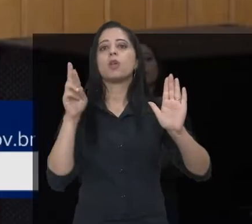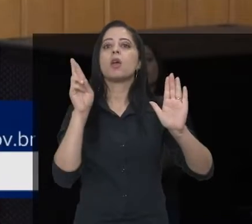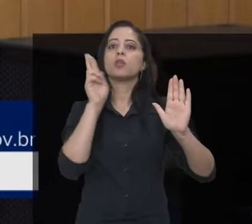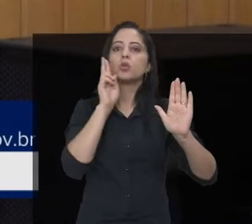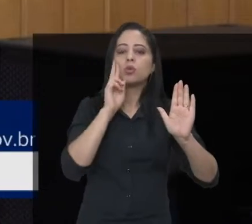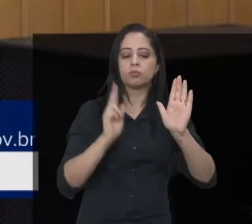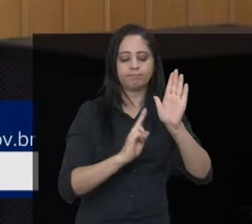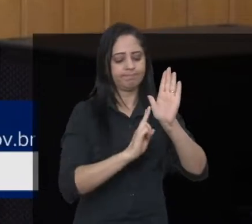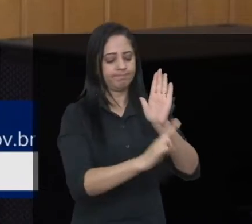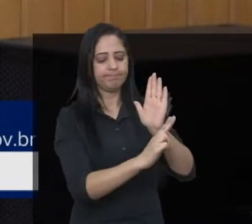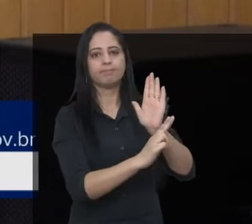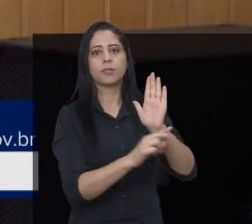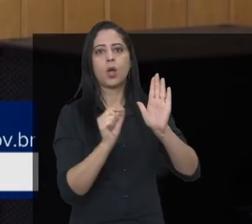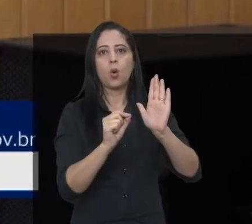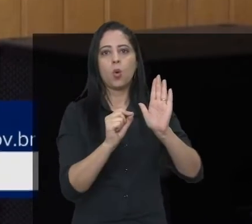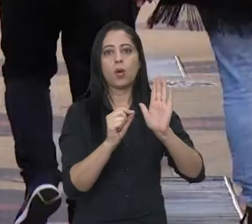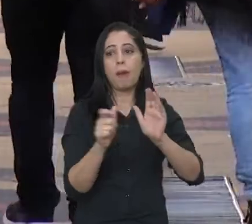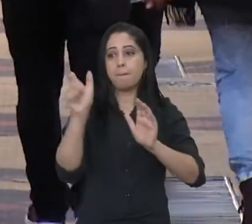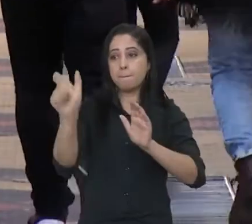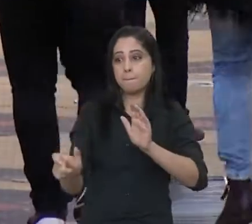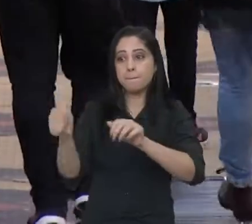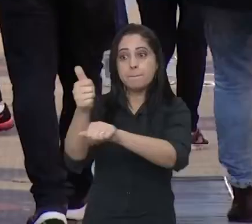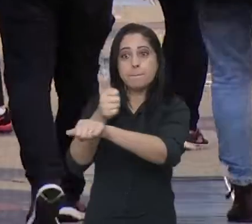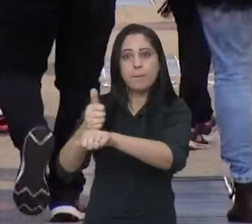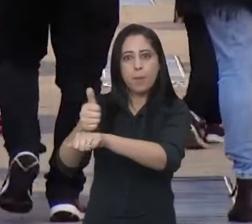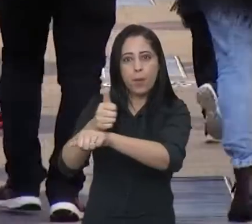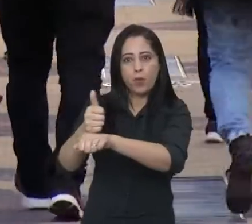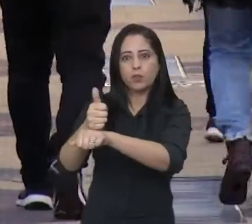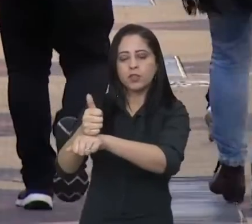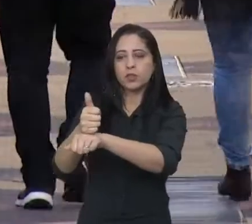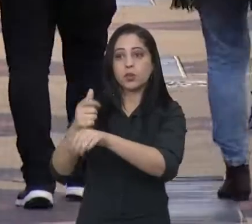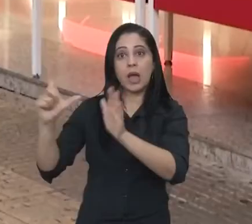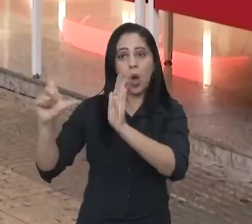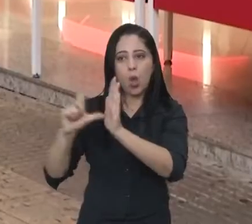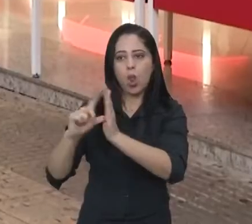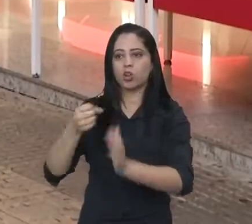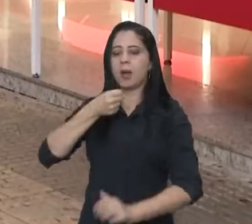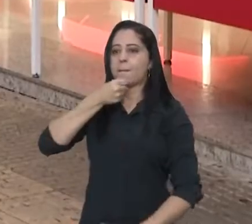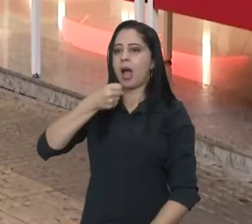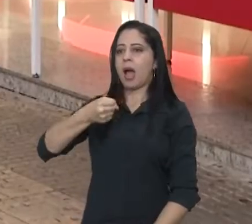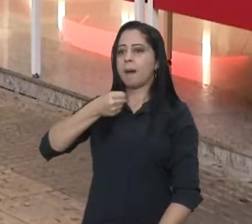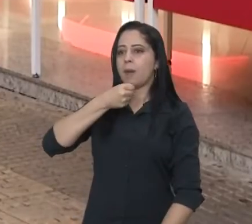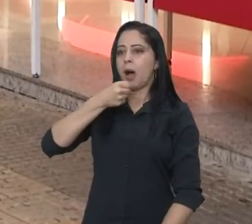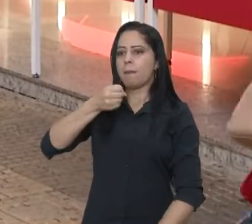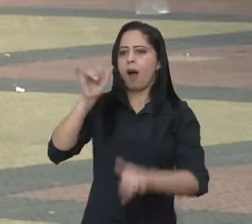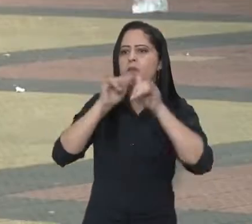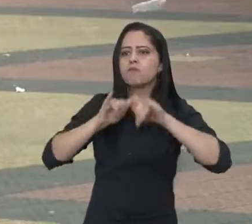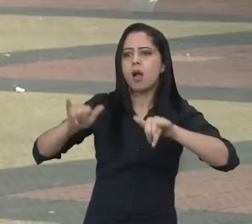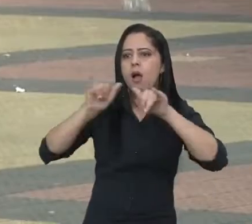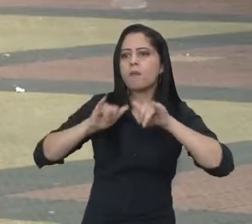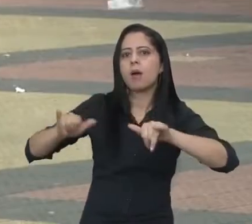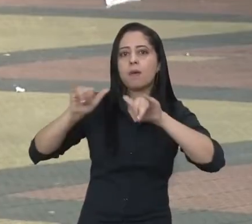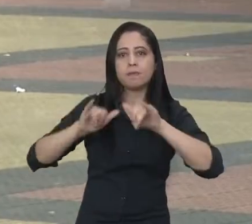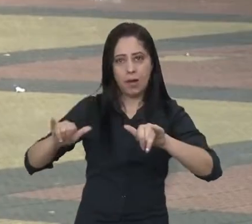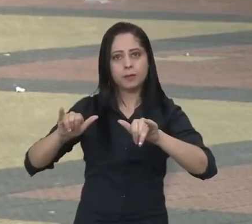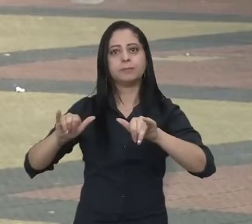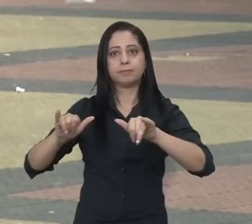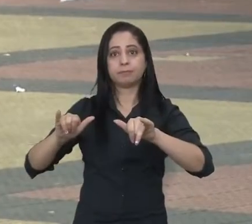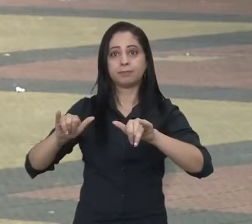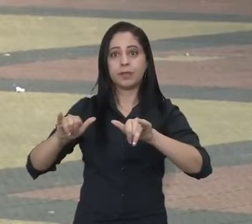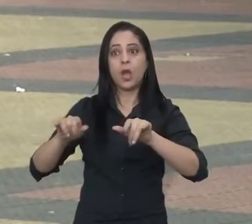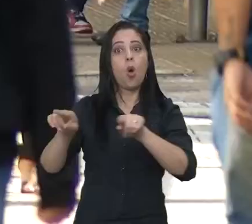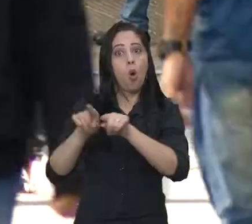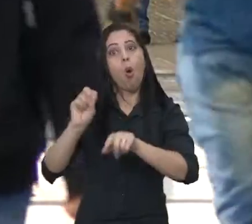do vereador Renato Santiago, que regulamenta a atividade de locutor de ponto de vendas e animação em lojas